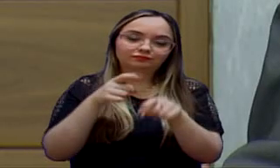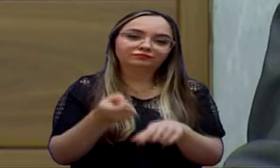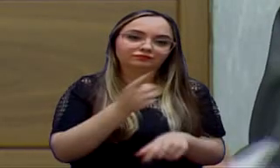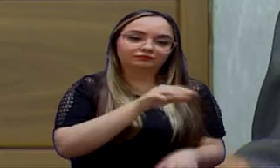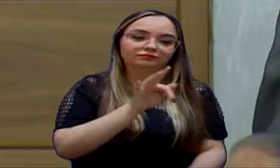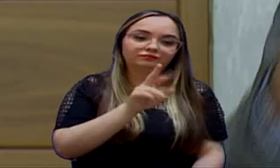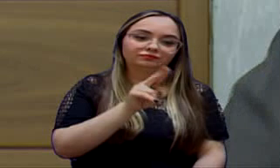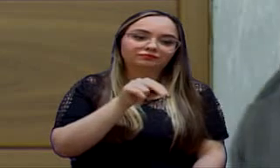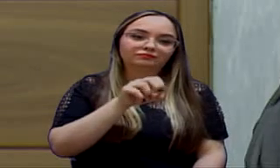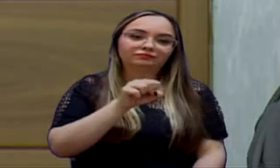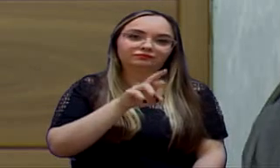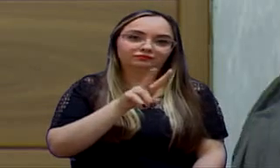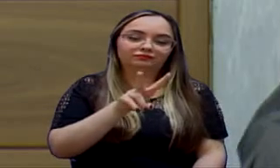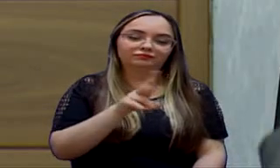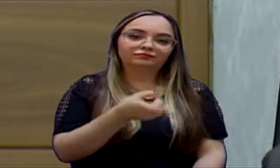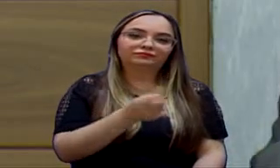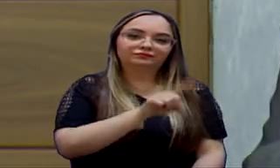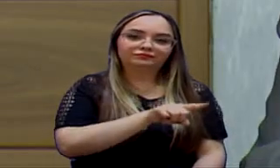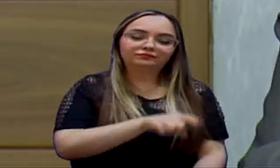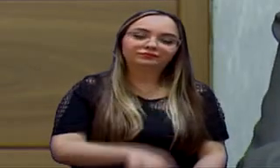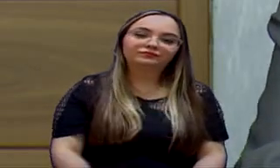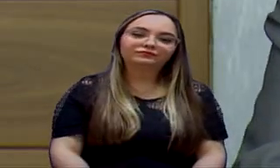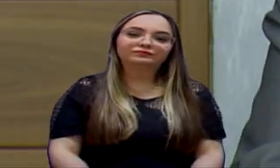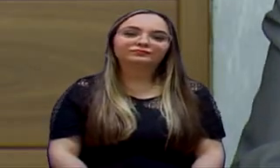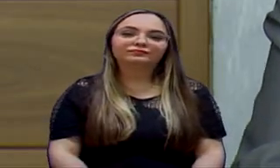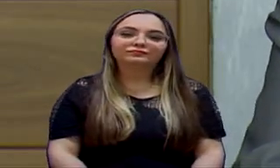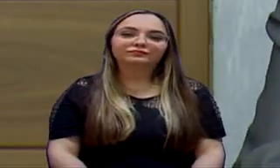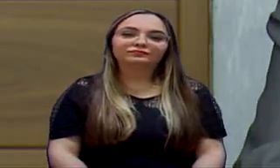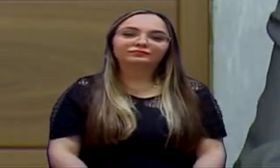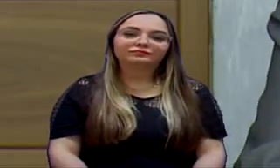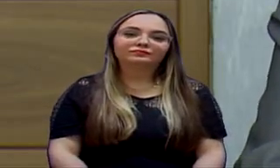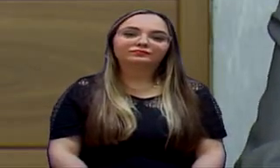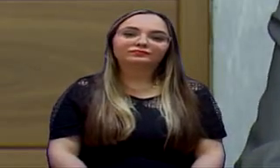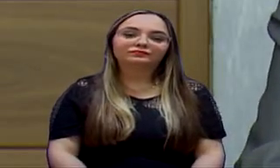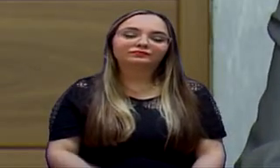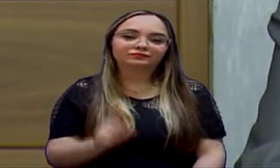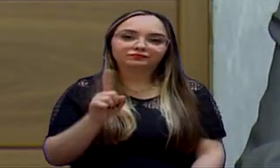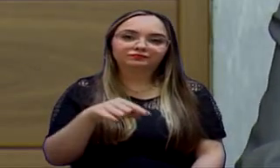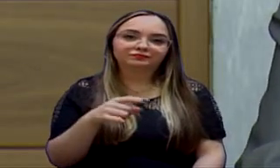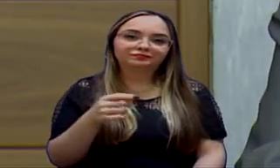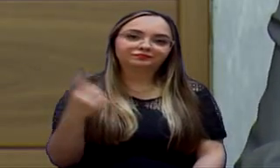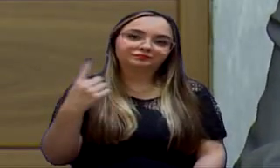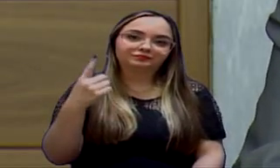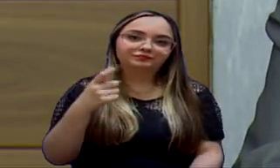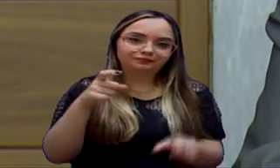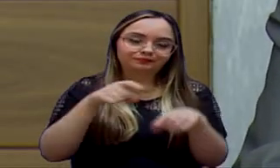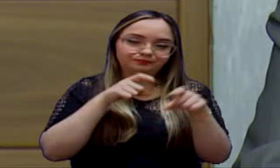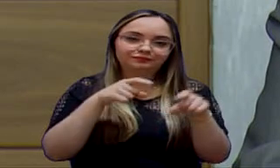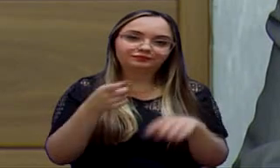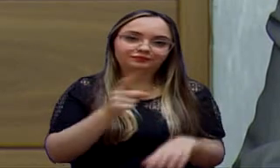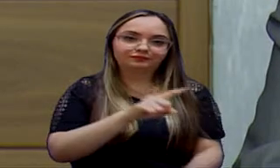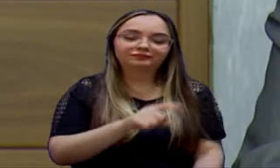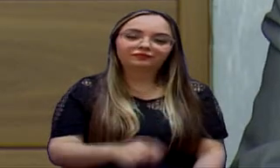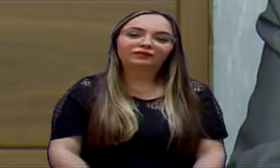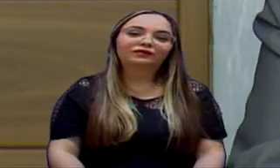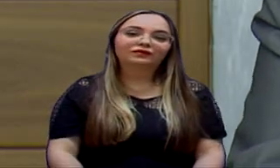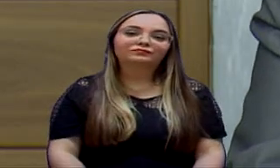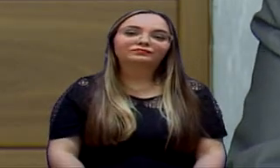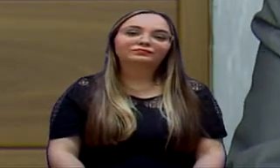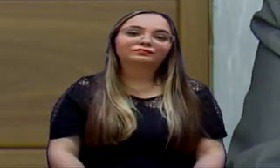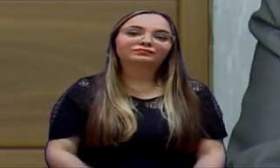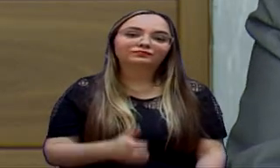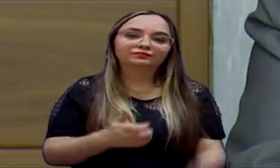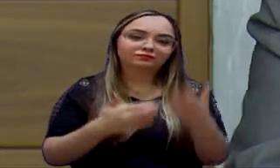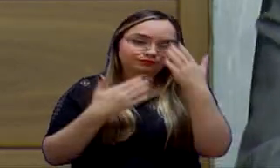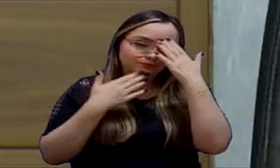a fazer apresentação orçamentária deve ser a fundação já antecipadamente